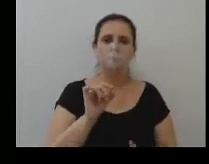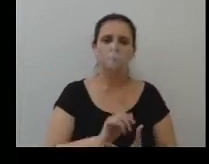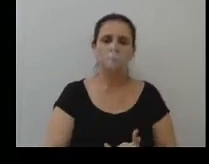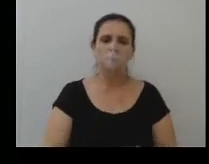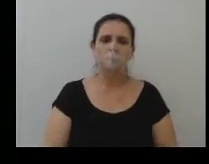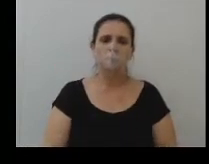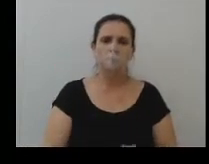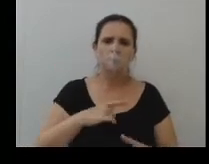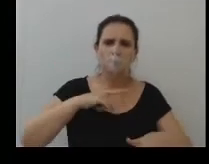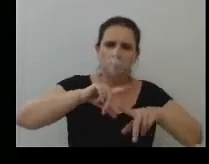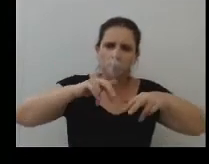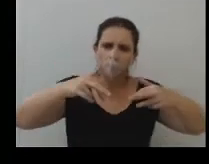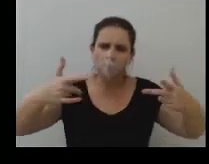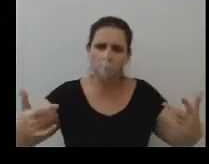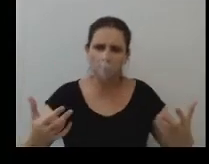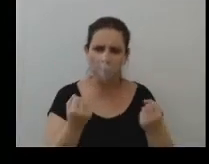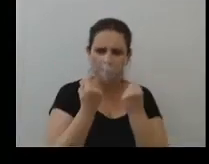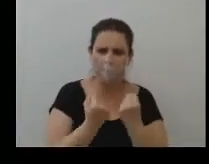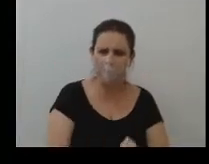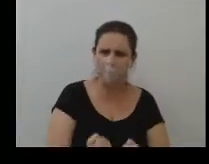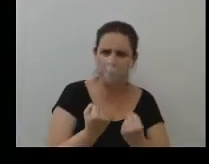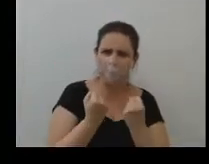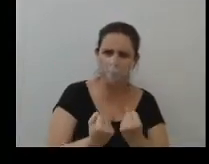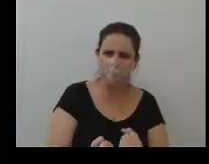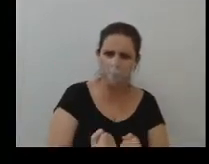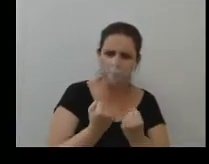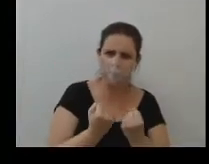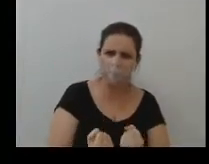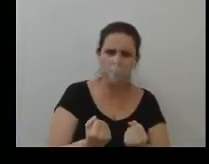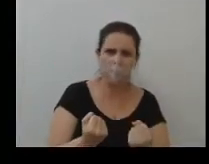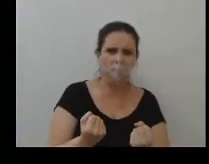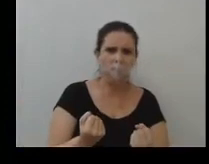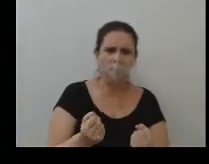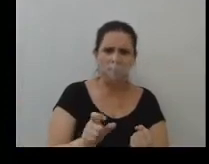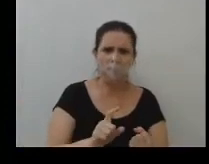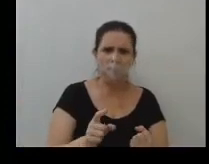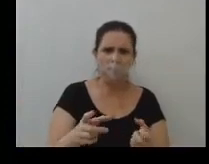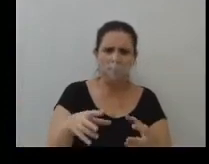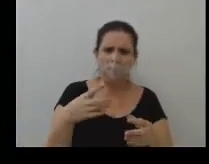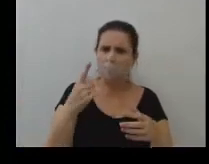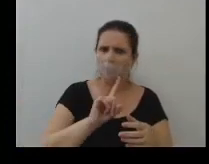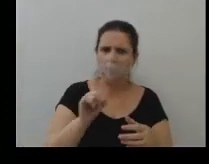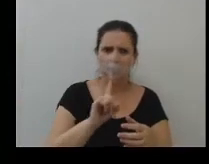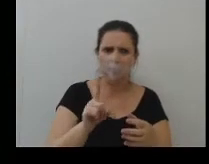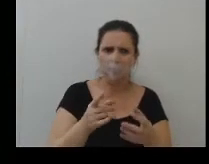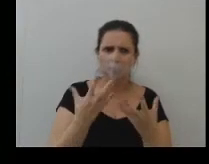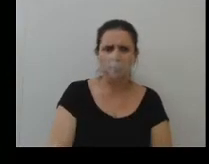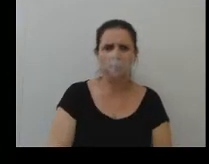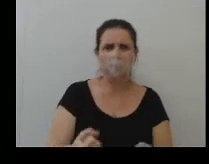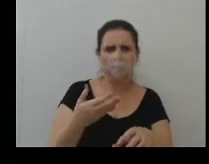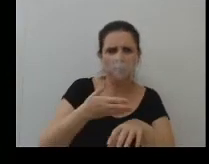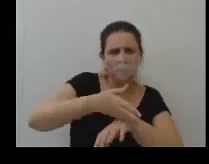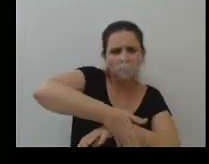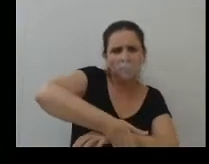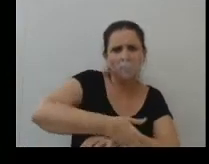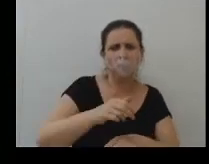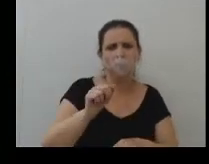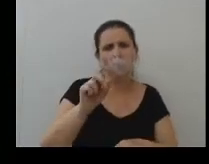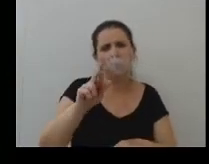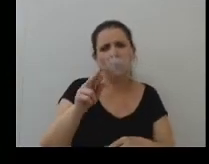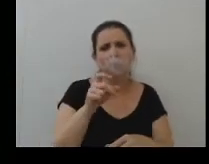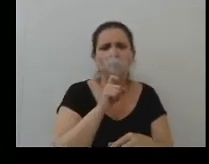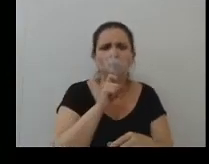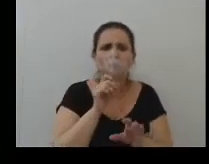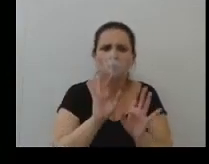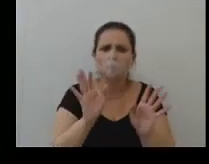constituída de um material denso, o que não permite a entrada do ar frio. Olha, não, porque você não